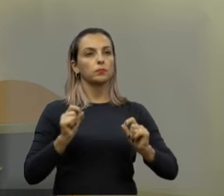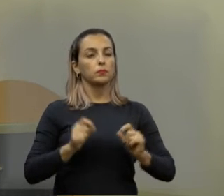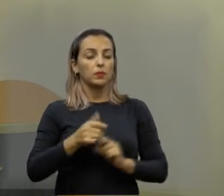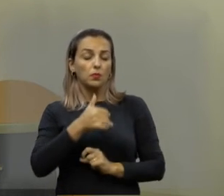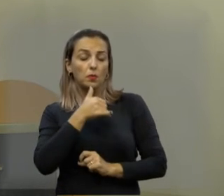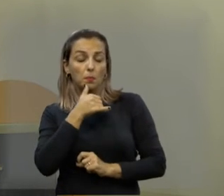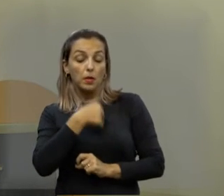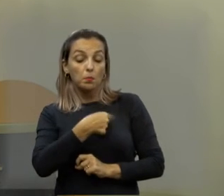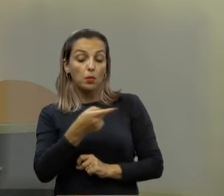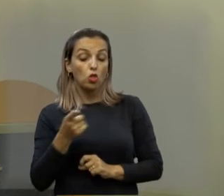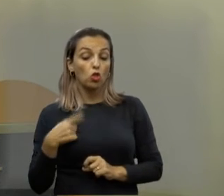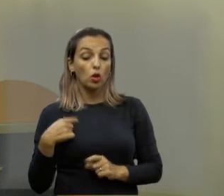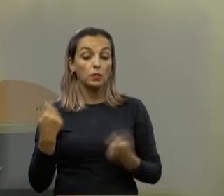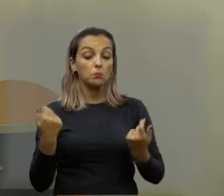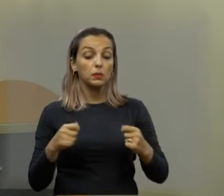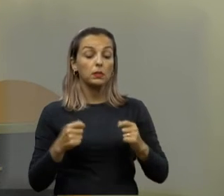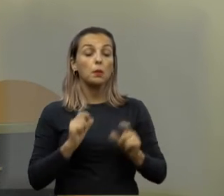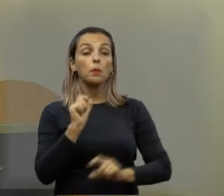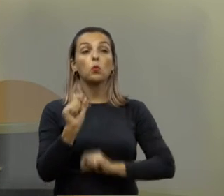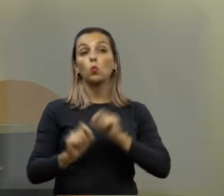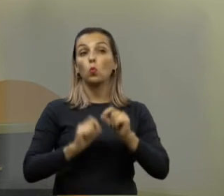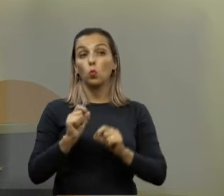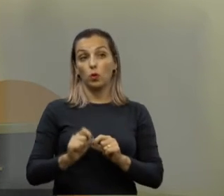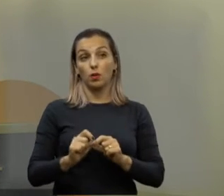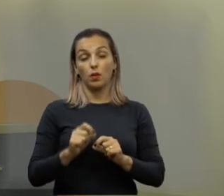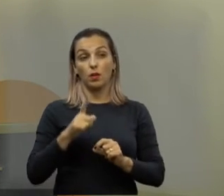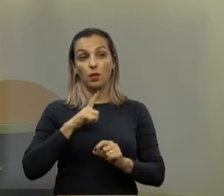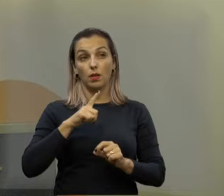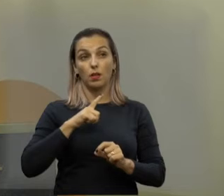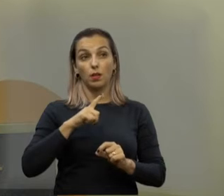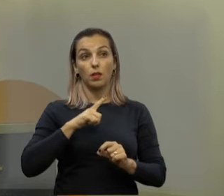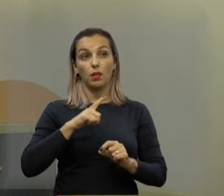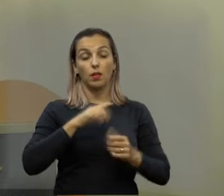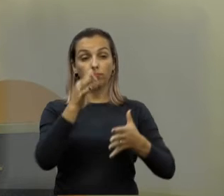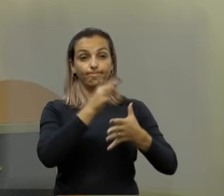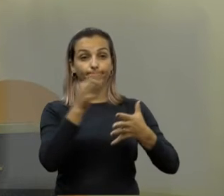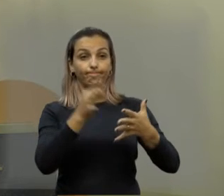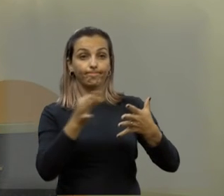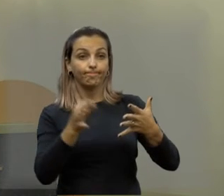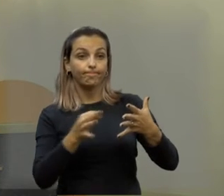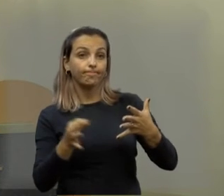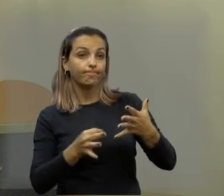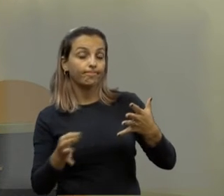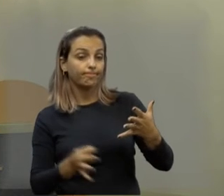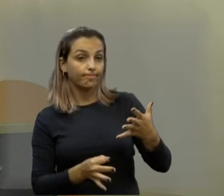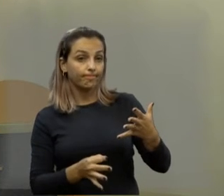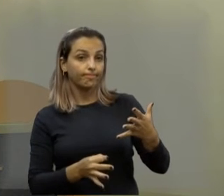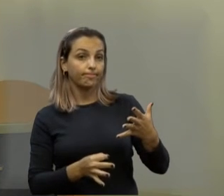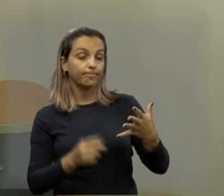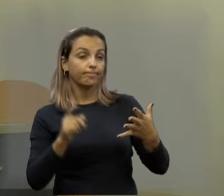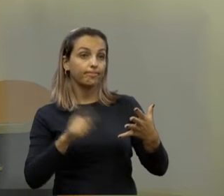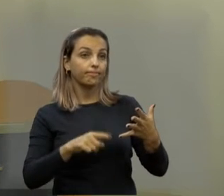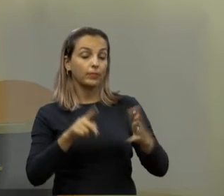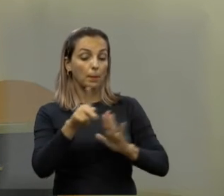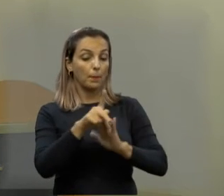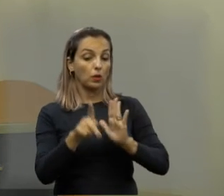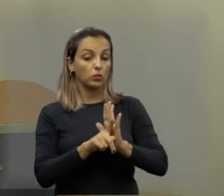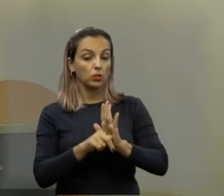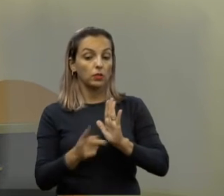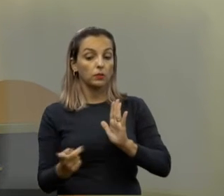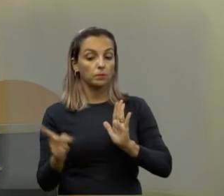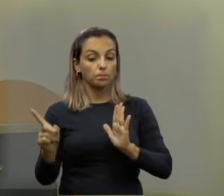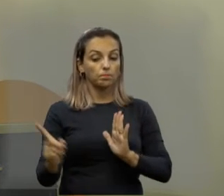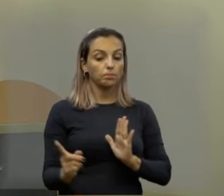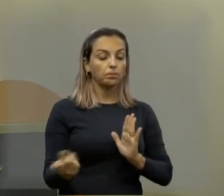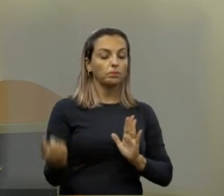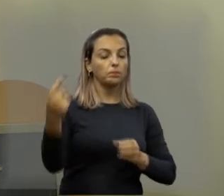infelizmente a gente precisa estabelecer alguns critérios e quando da vinda deste projeto de